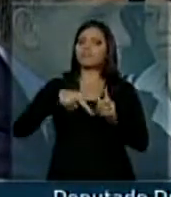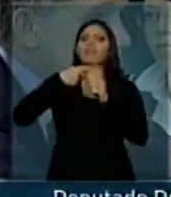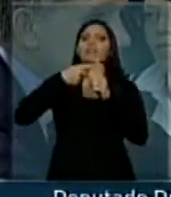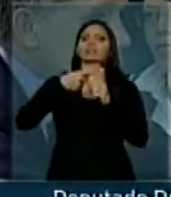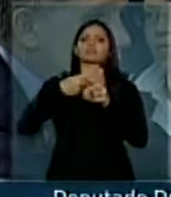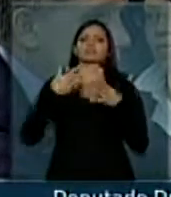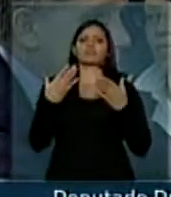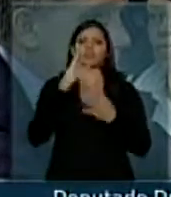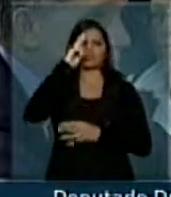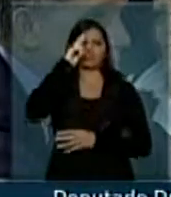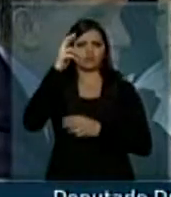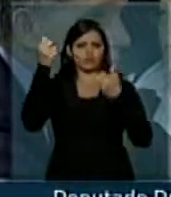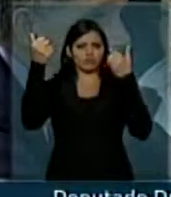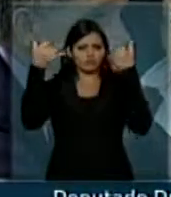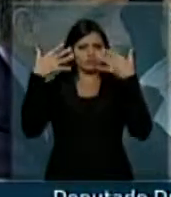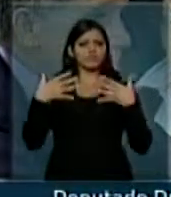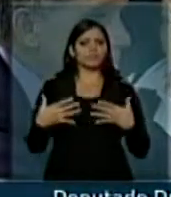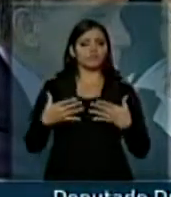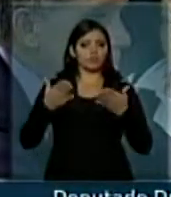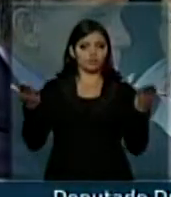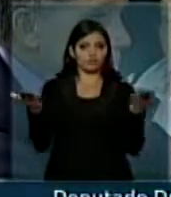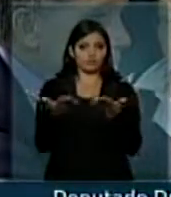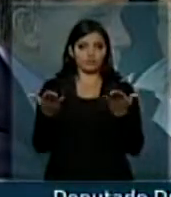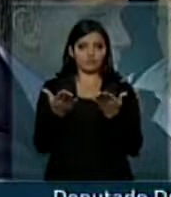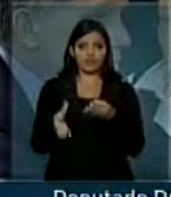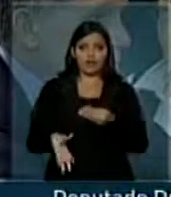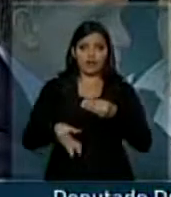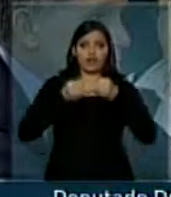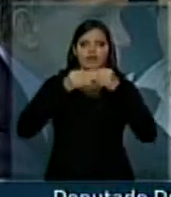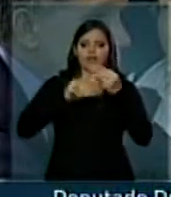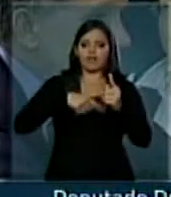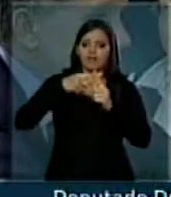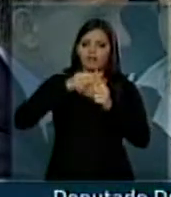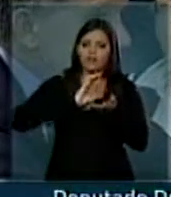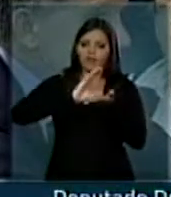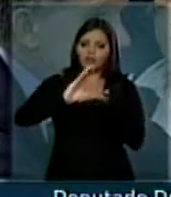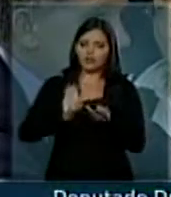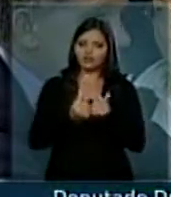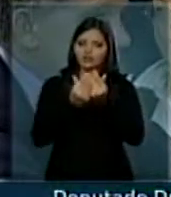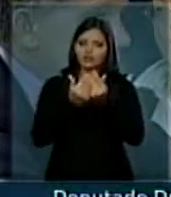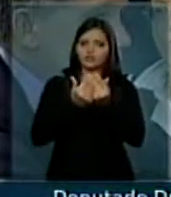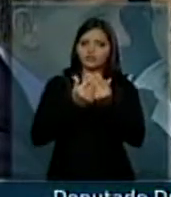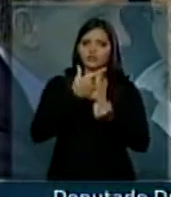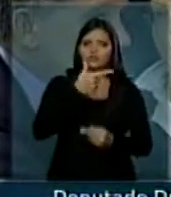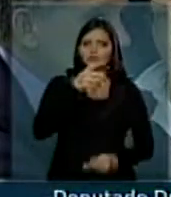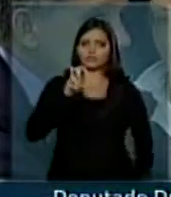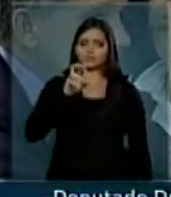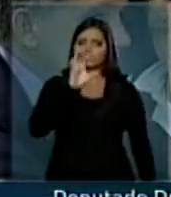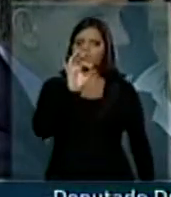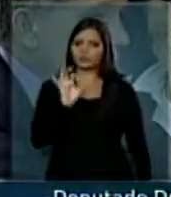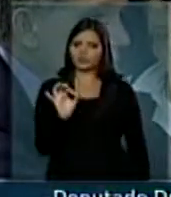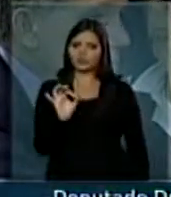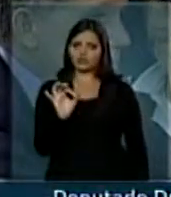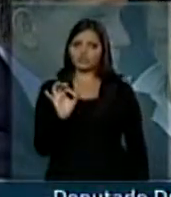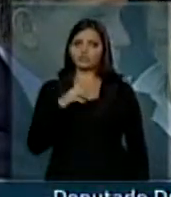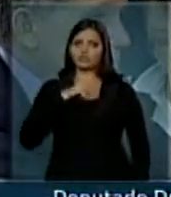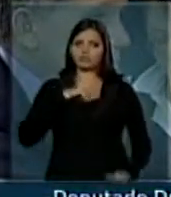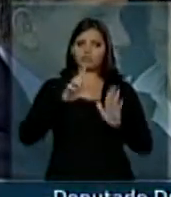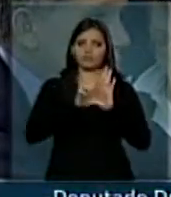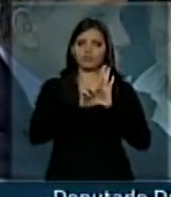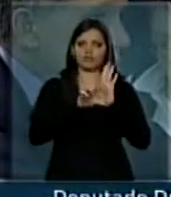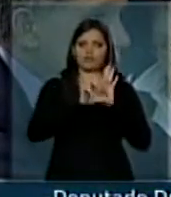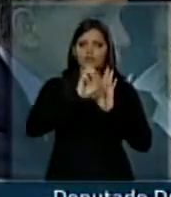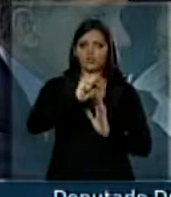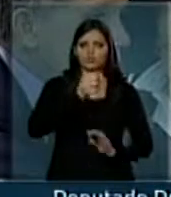Vossa Excelência colocou aqui que os aditivos acima dos 25% previsto na